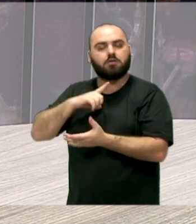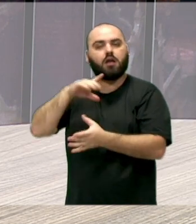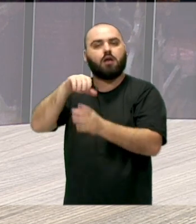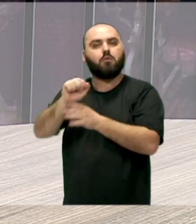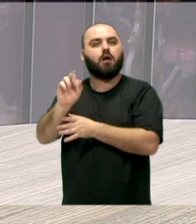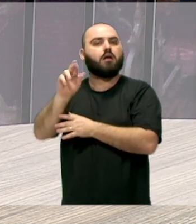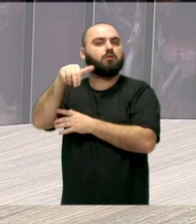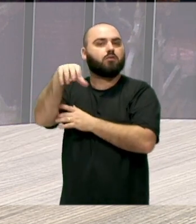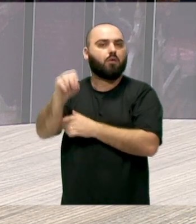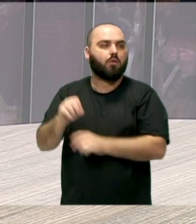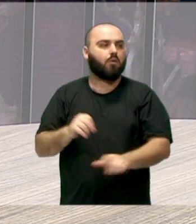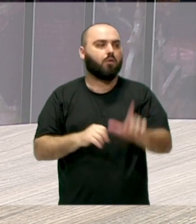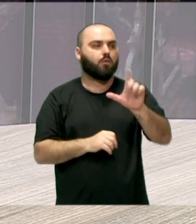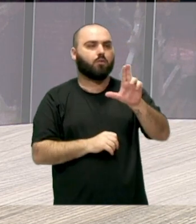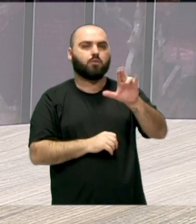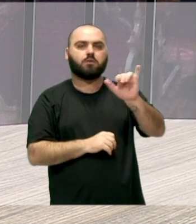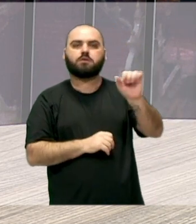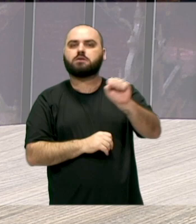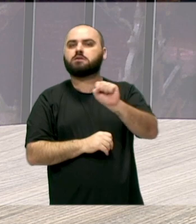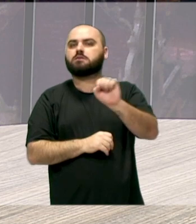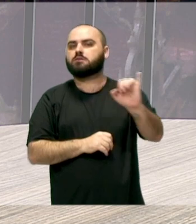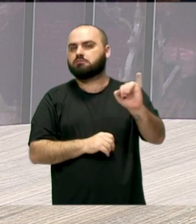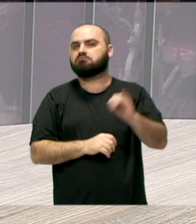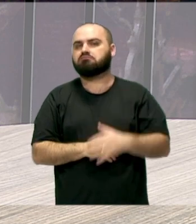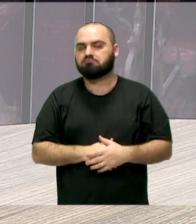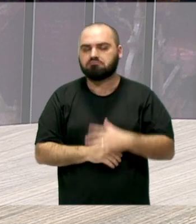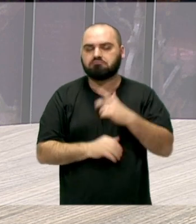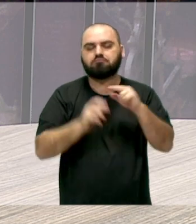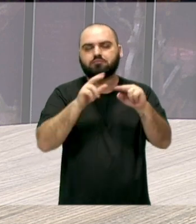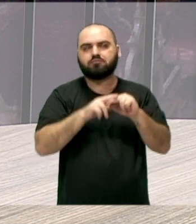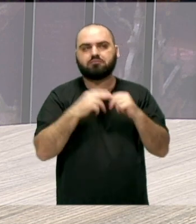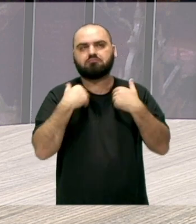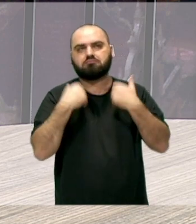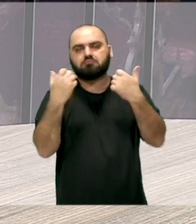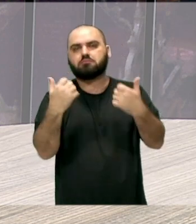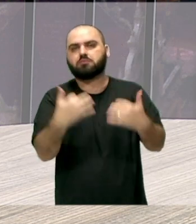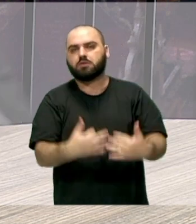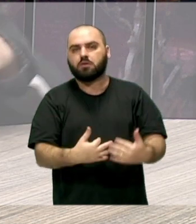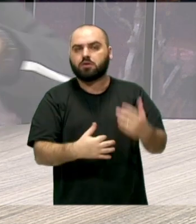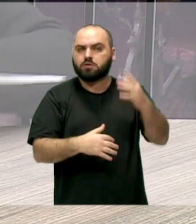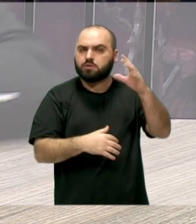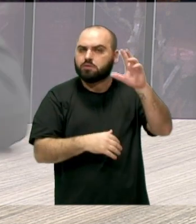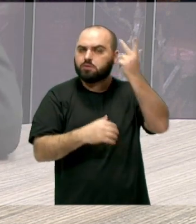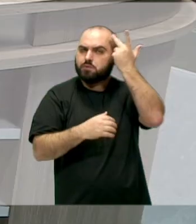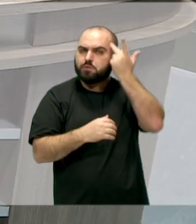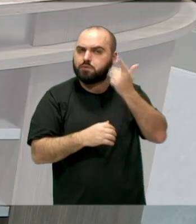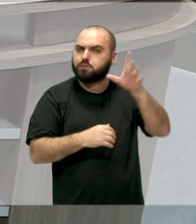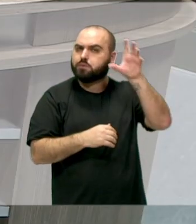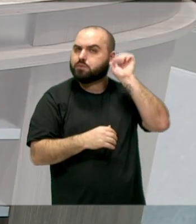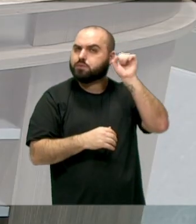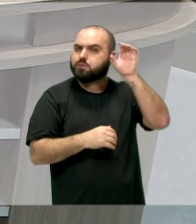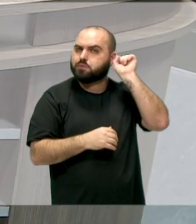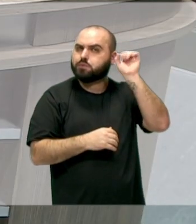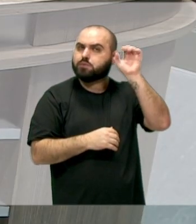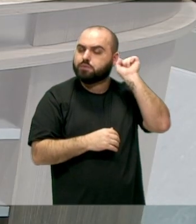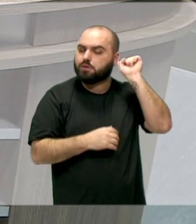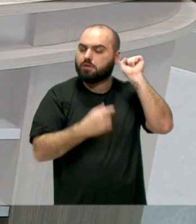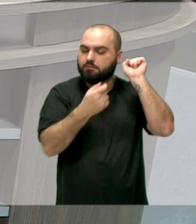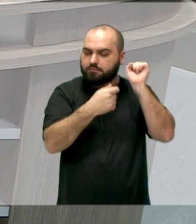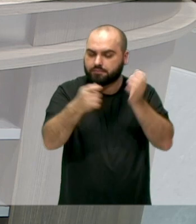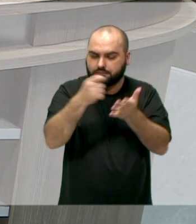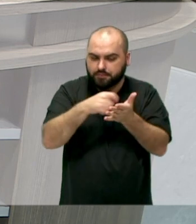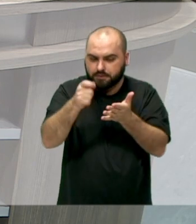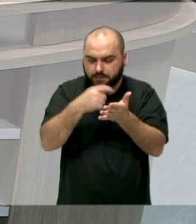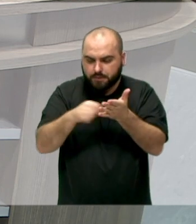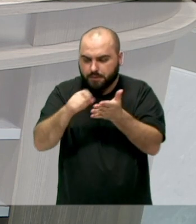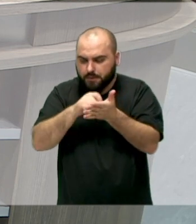então assim, eu fiz um recorte a partir das histórias que eu ouvi deles, pincelando, então, desde